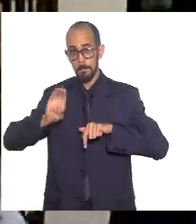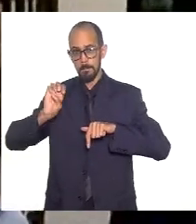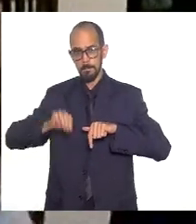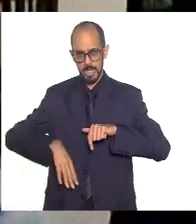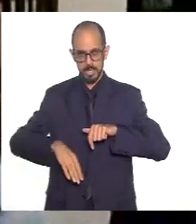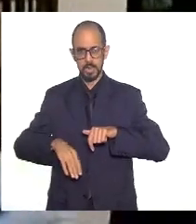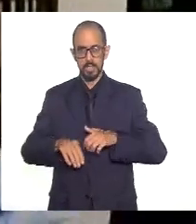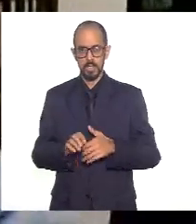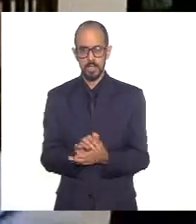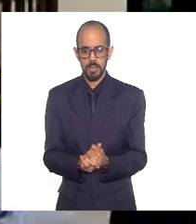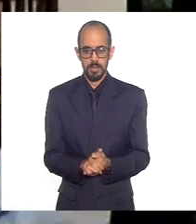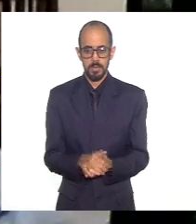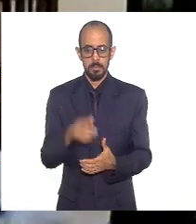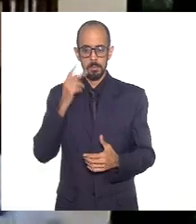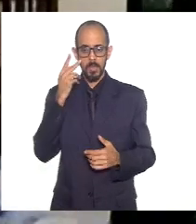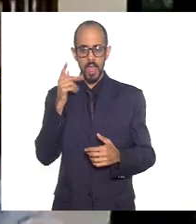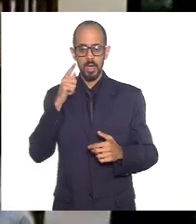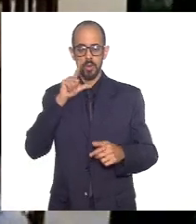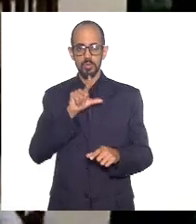né, para